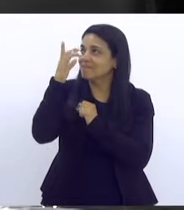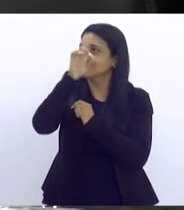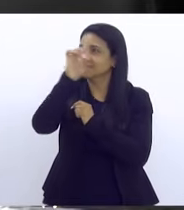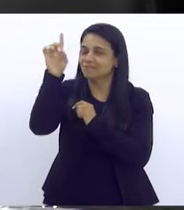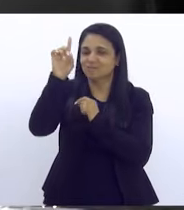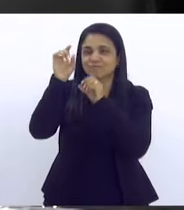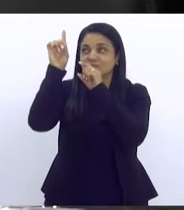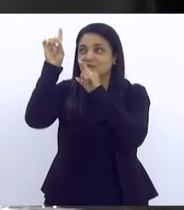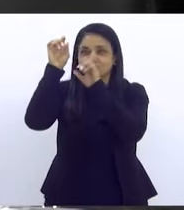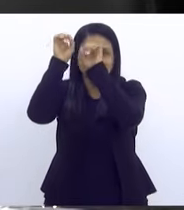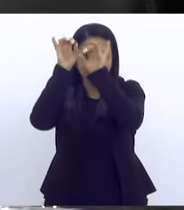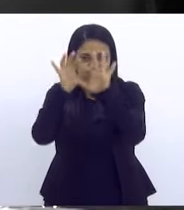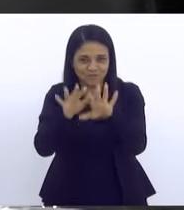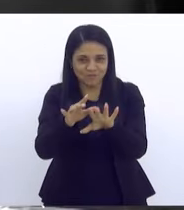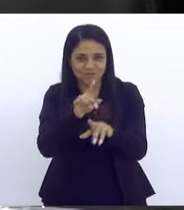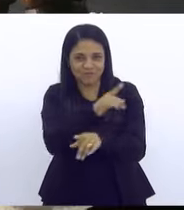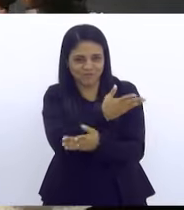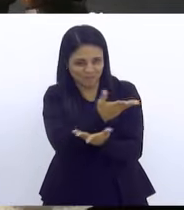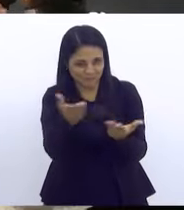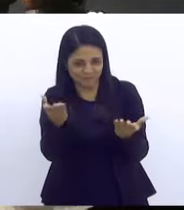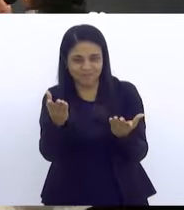Deus abençoe vocês.